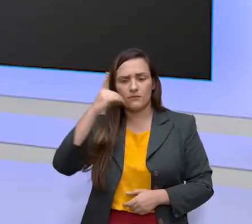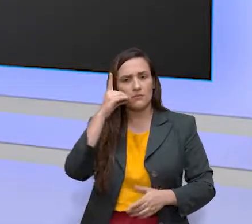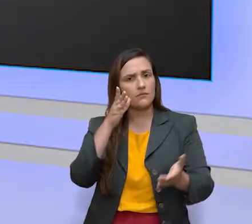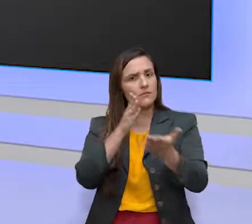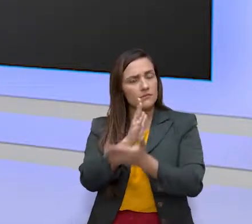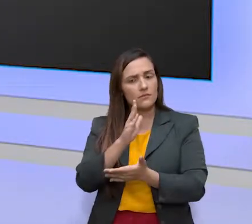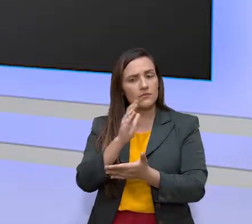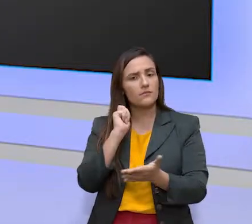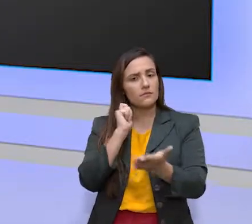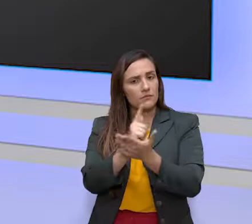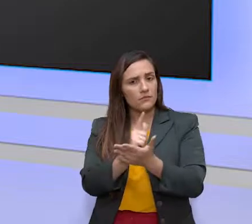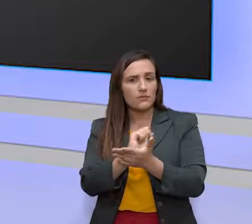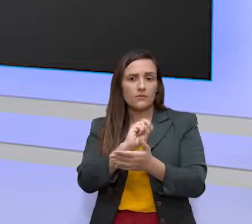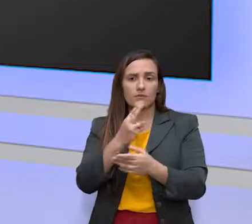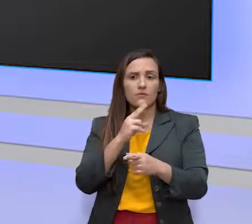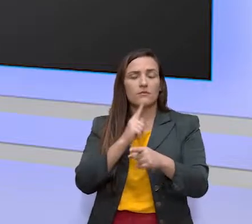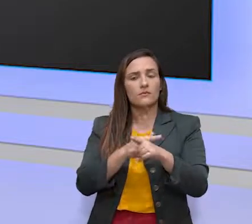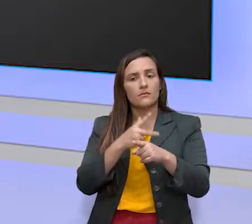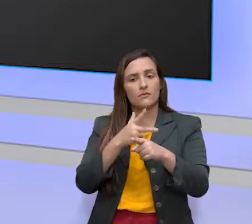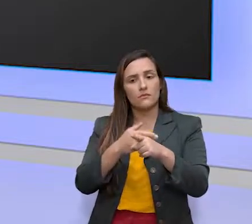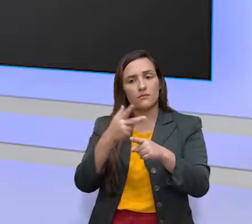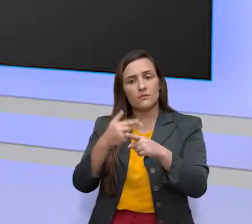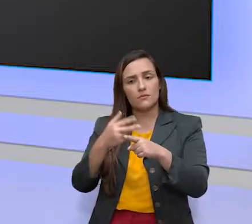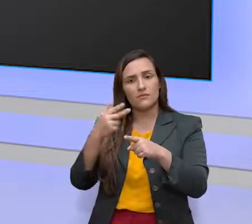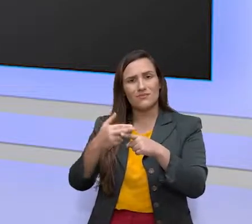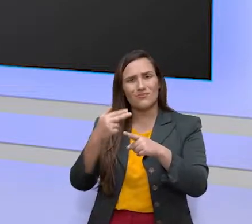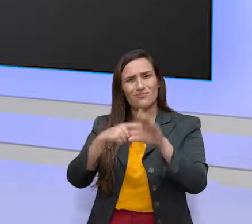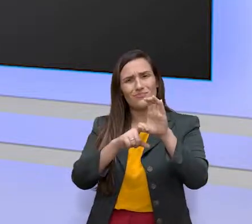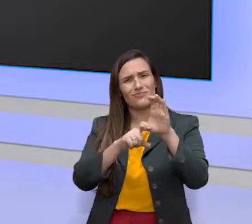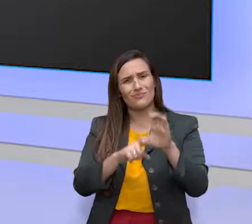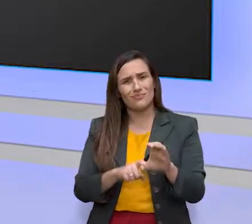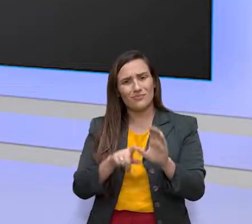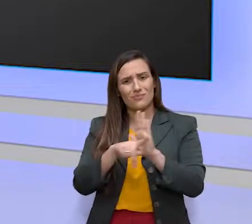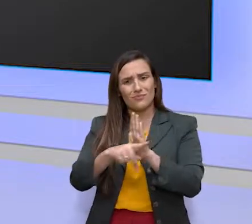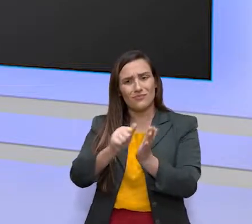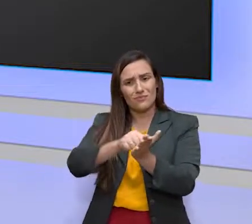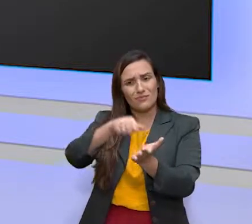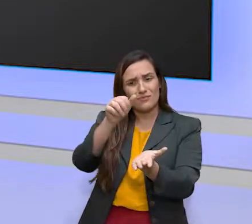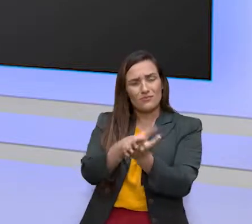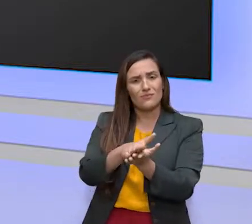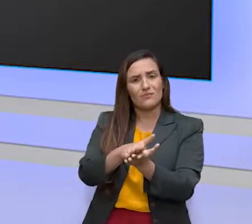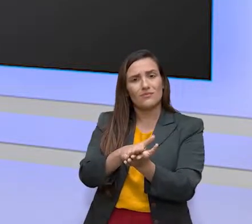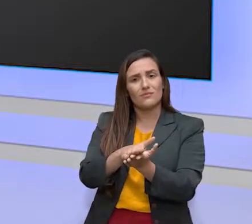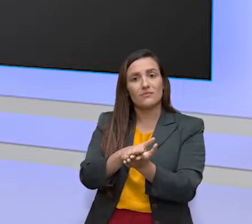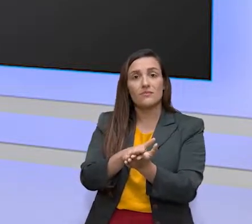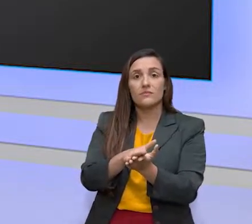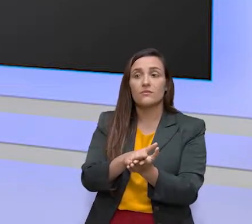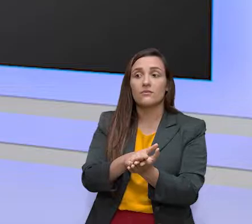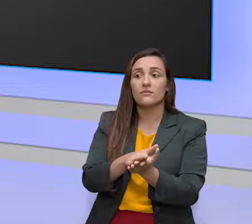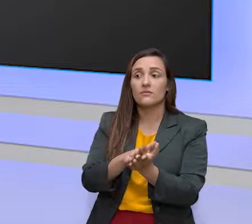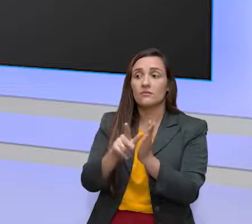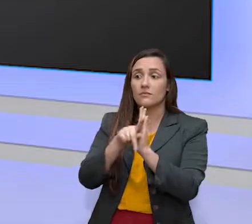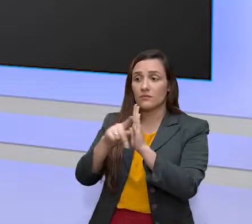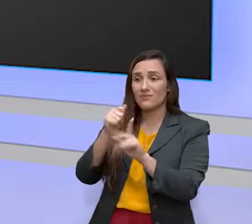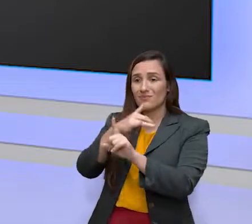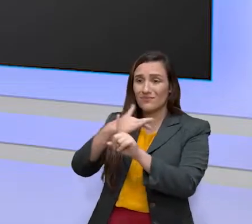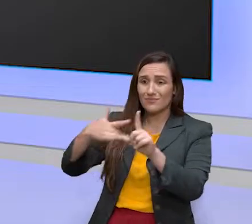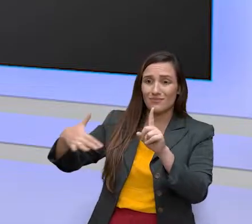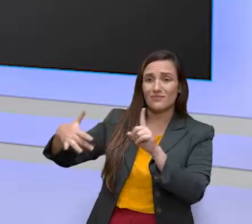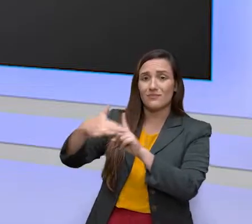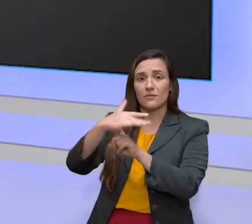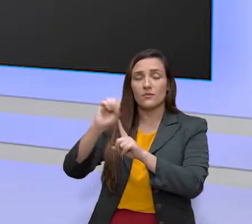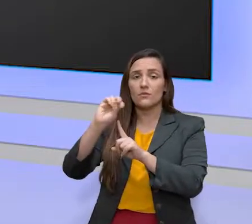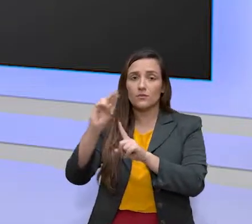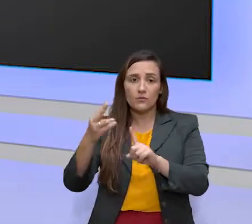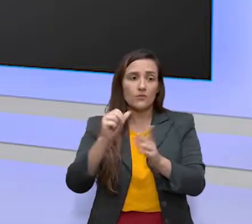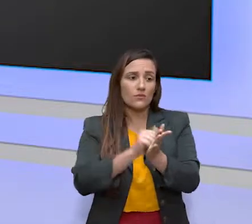Deputados aprovam pagamento ou parcelamento de créditos relativos às multas por infração à legislatura ambiental